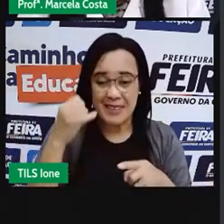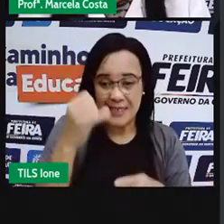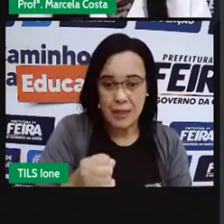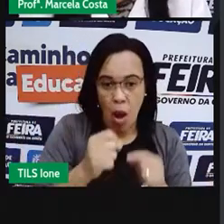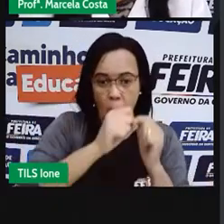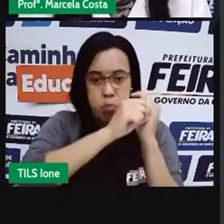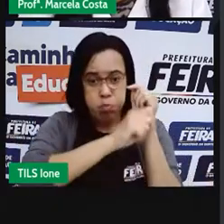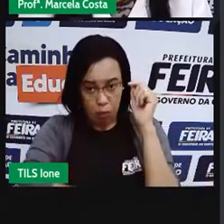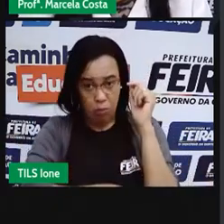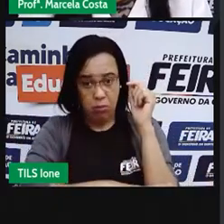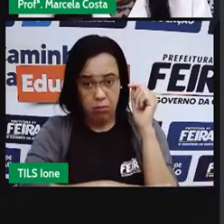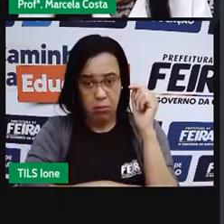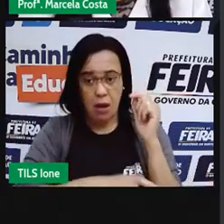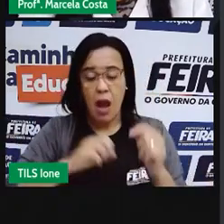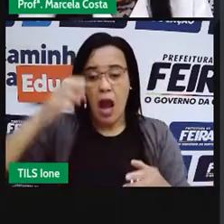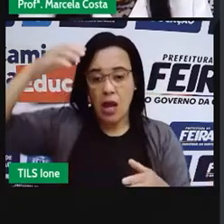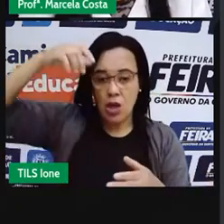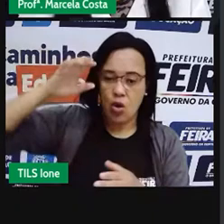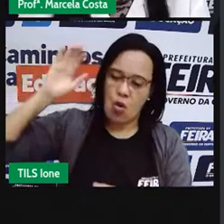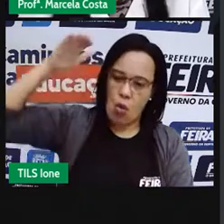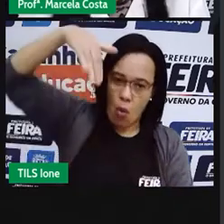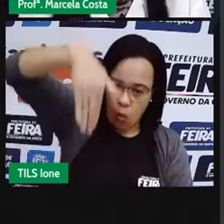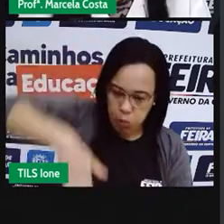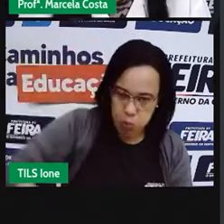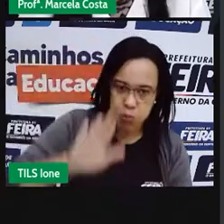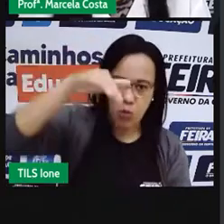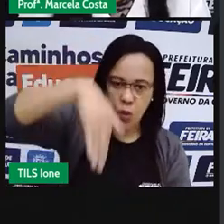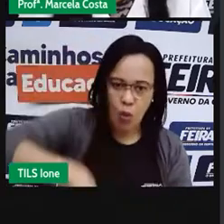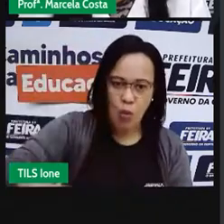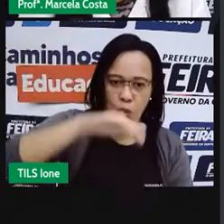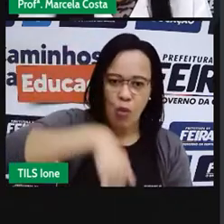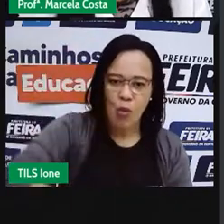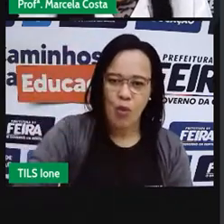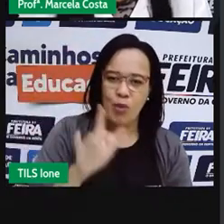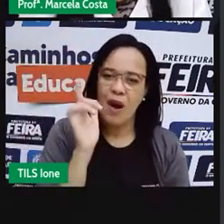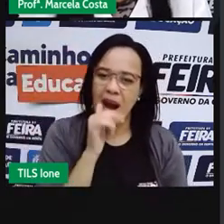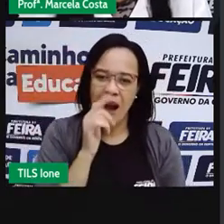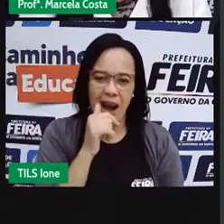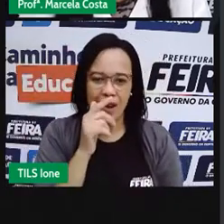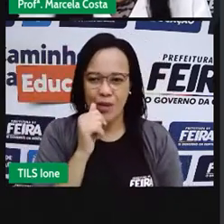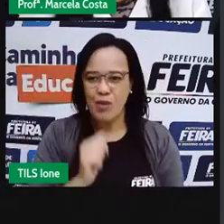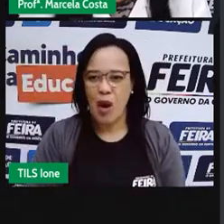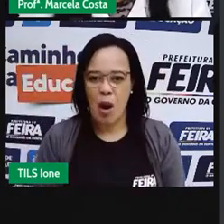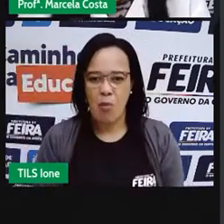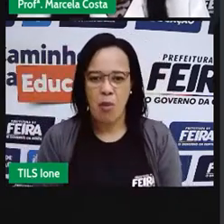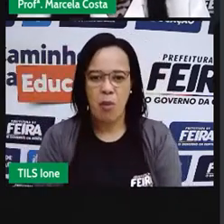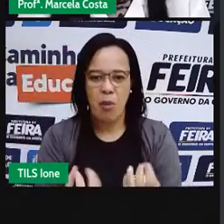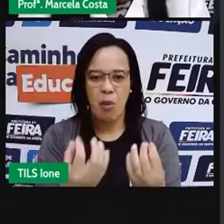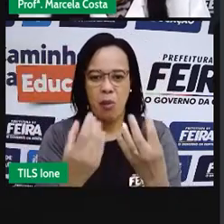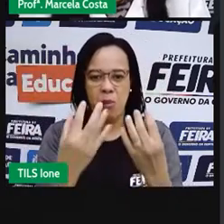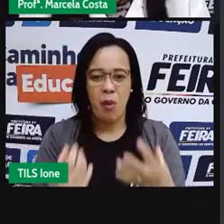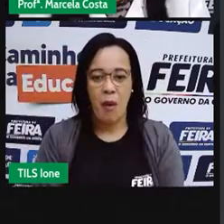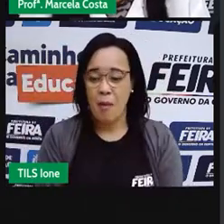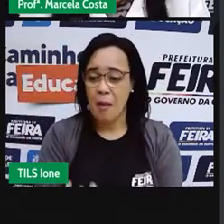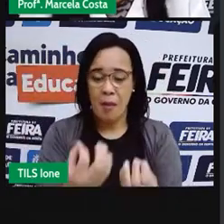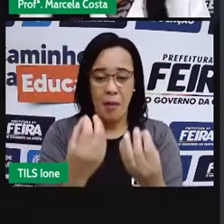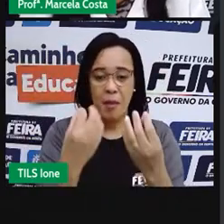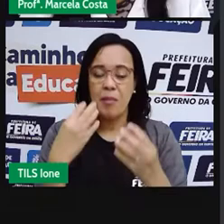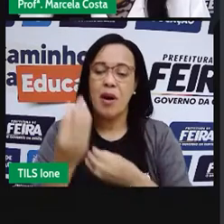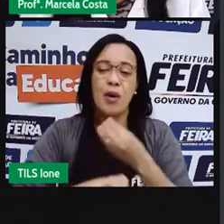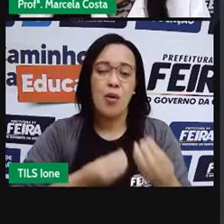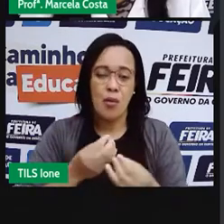vontadezinha, era só pular na água, e quando apareciam as bolhas, ela dizia que eram as águas que estavam